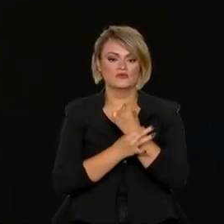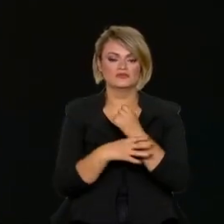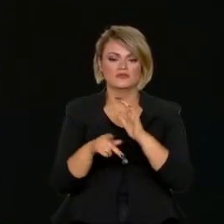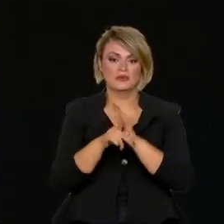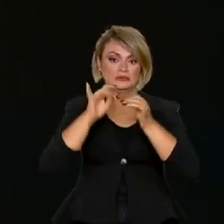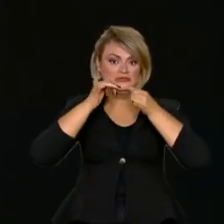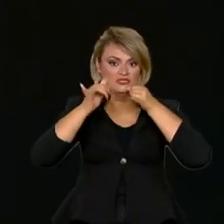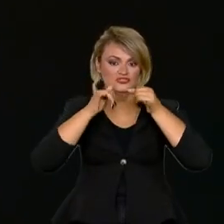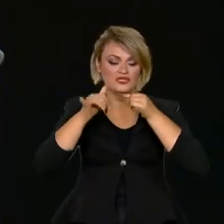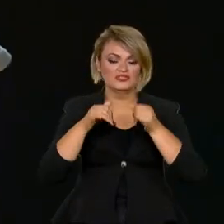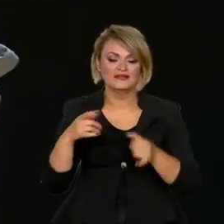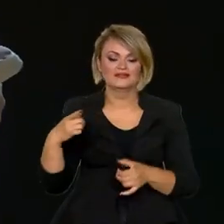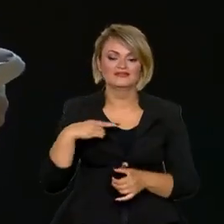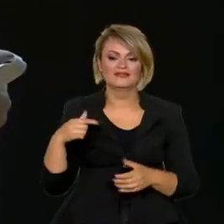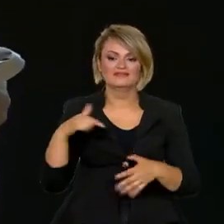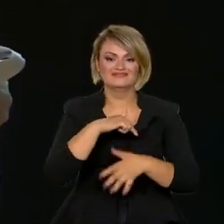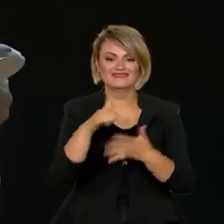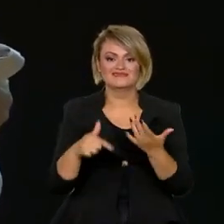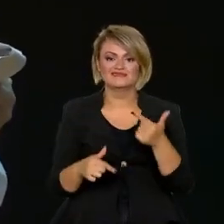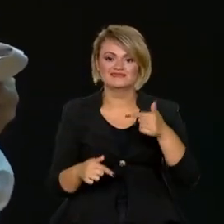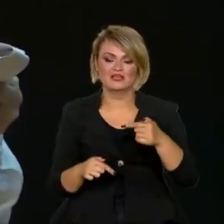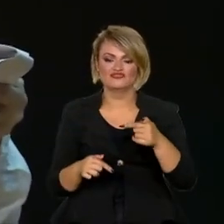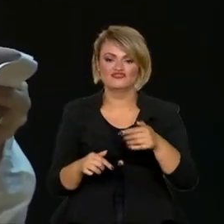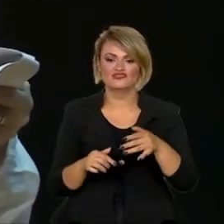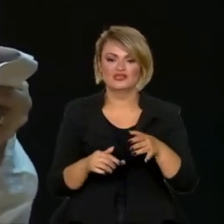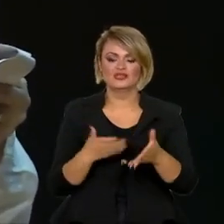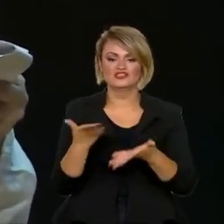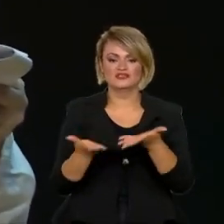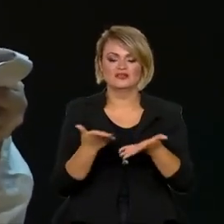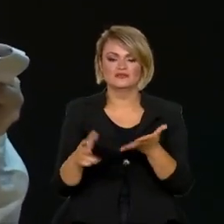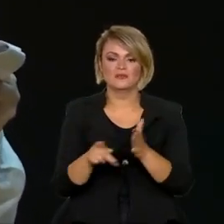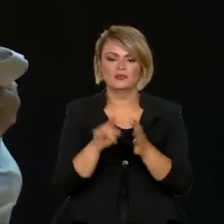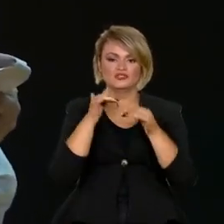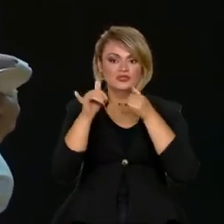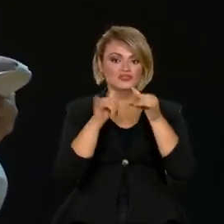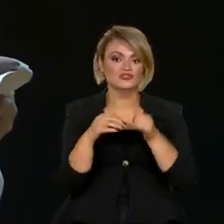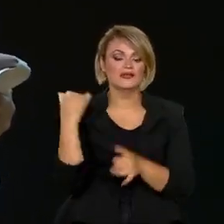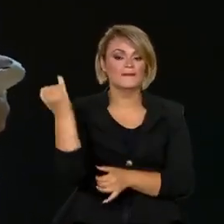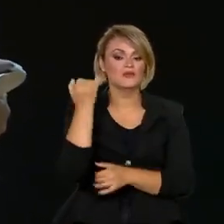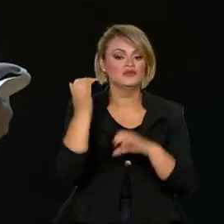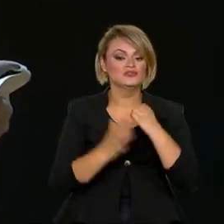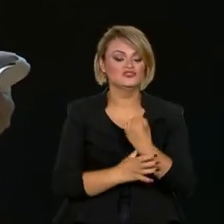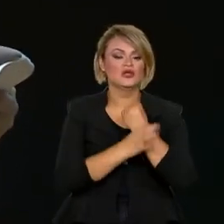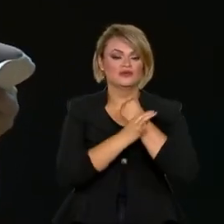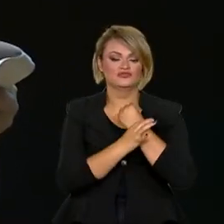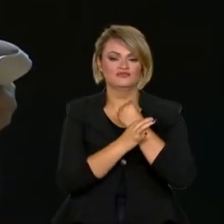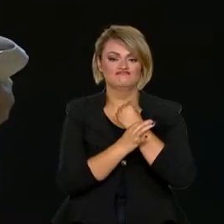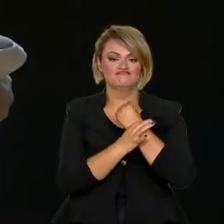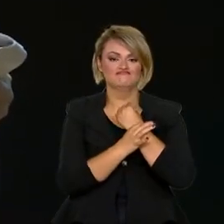segurança energética, são sete linhas de transmissão de energia fundamentais para garantir segurança